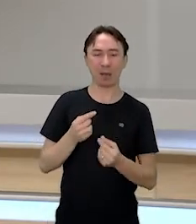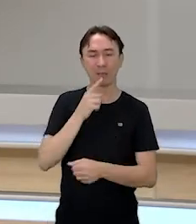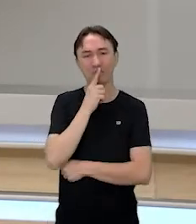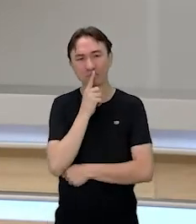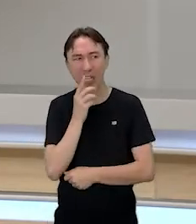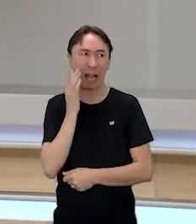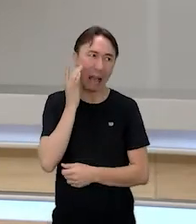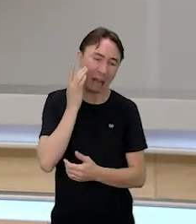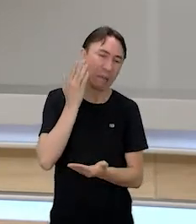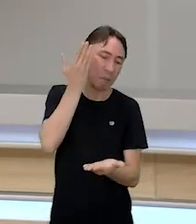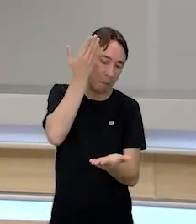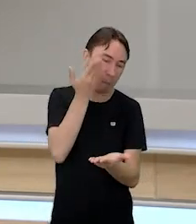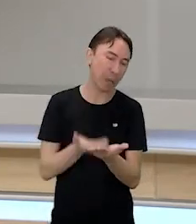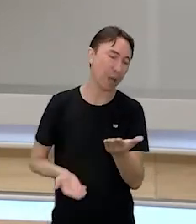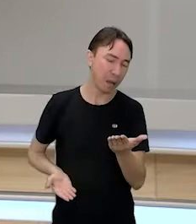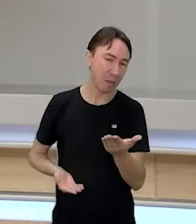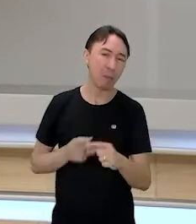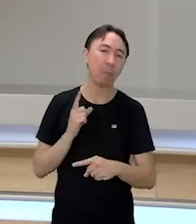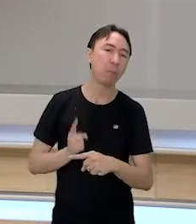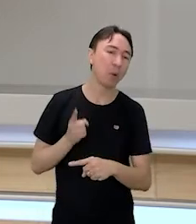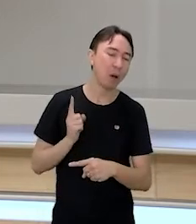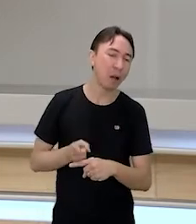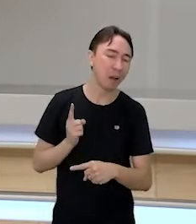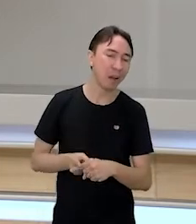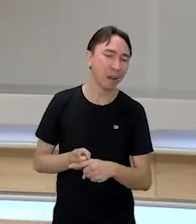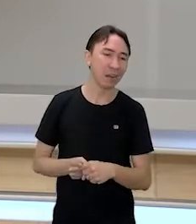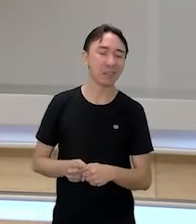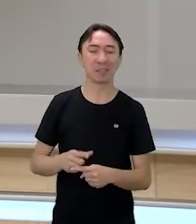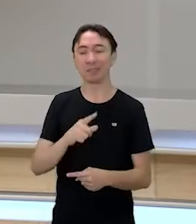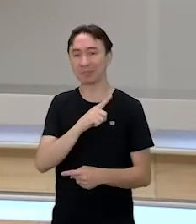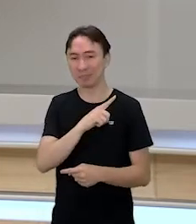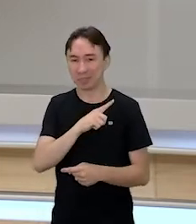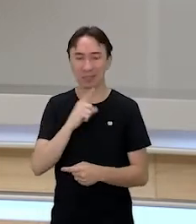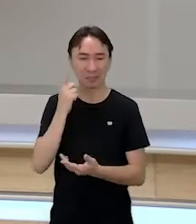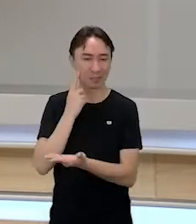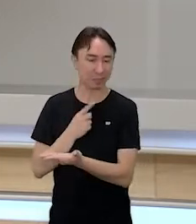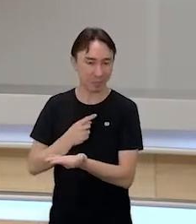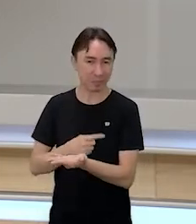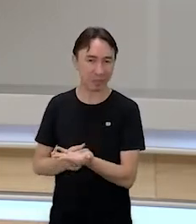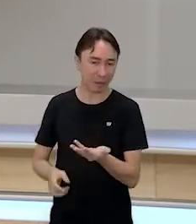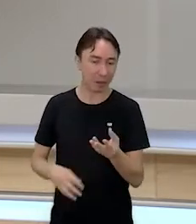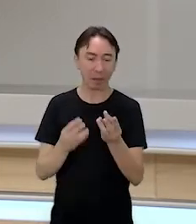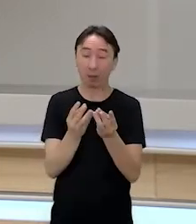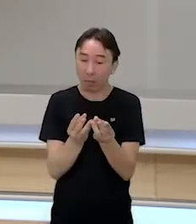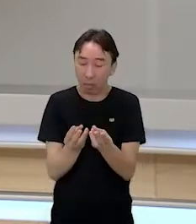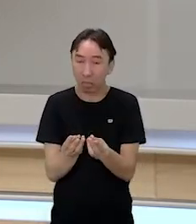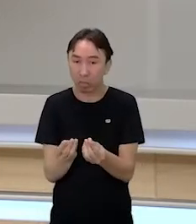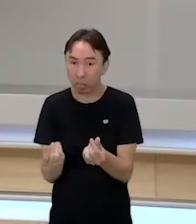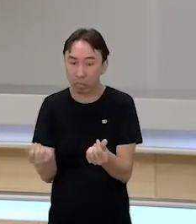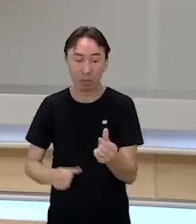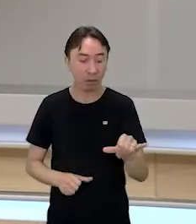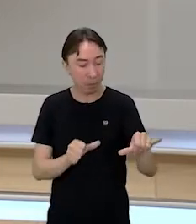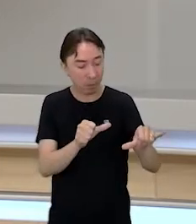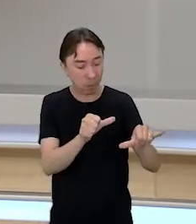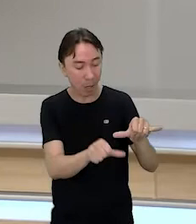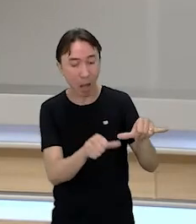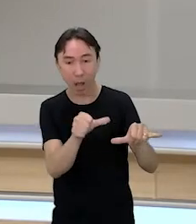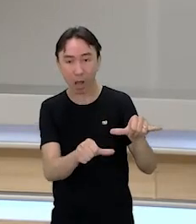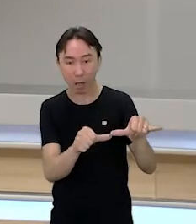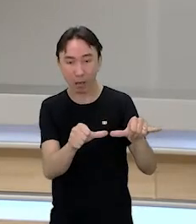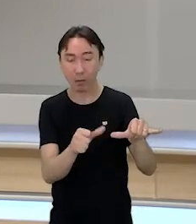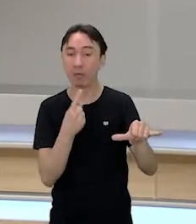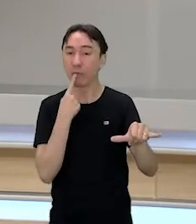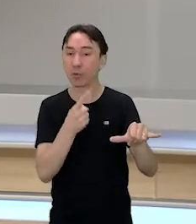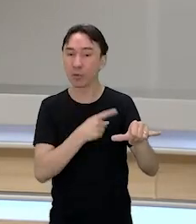perda? Porque aí você está diluindo o material, não é isso? Então, ele está se convertendo em outro. Você falou ali do